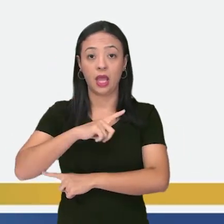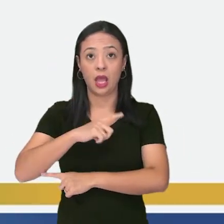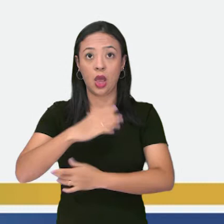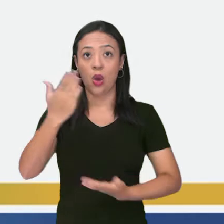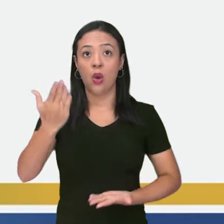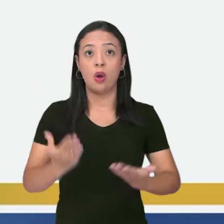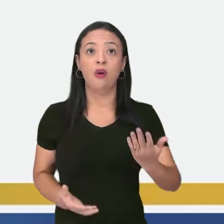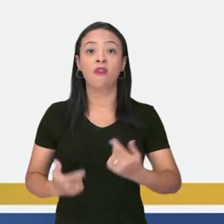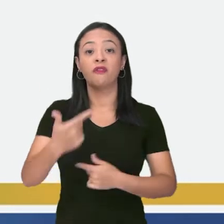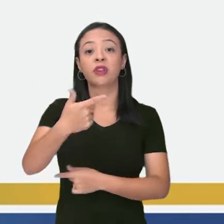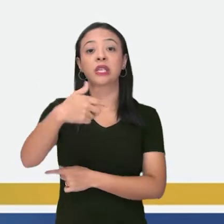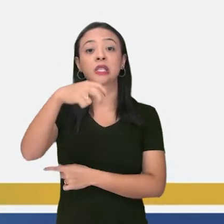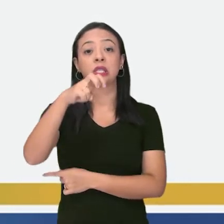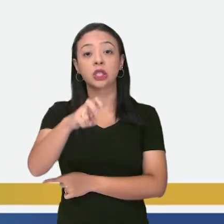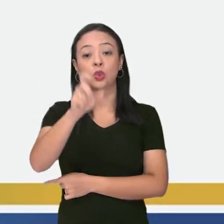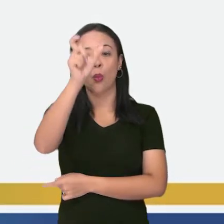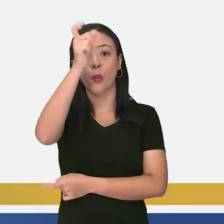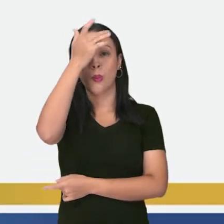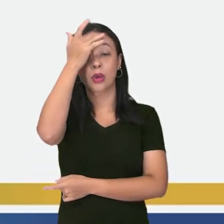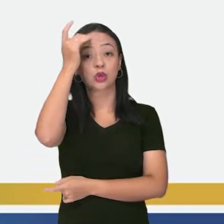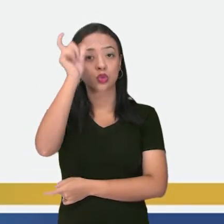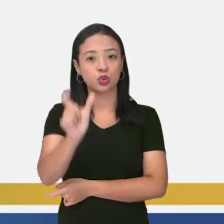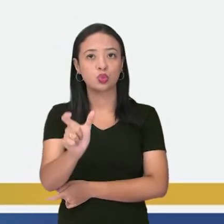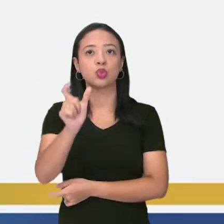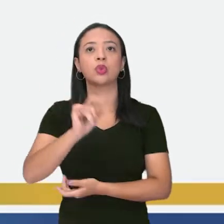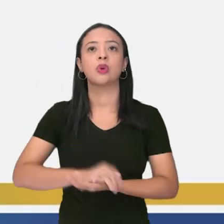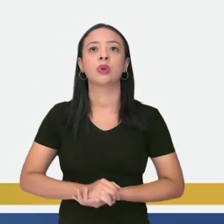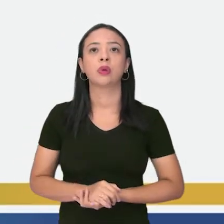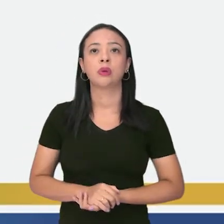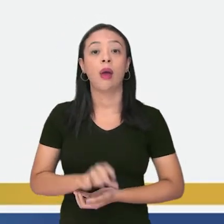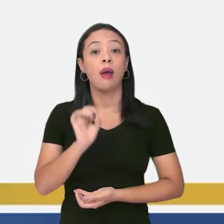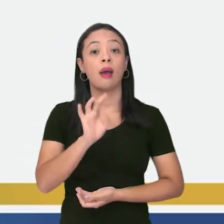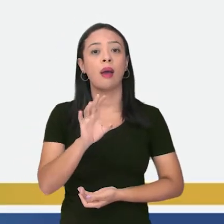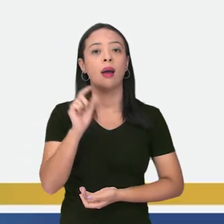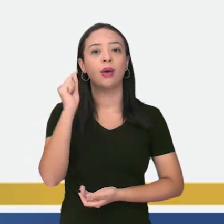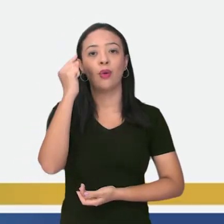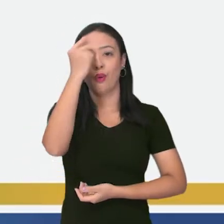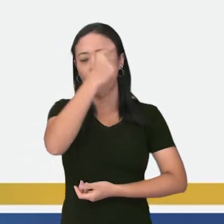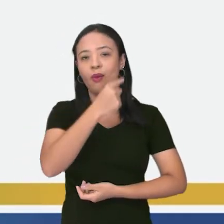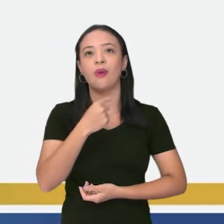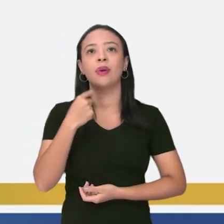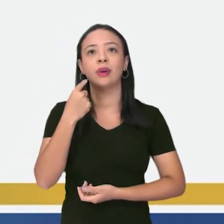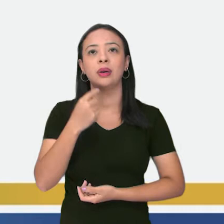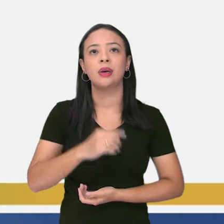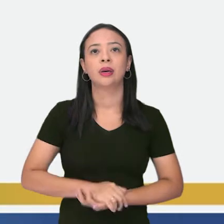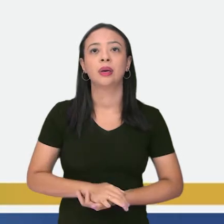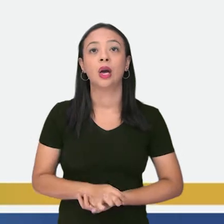atendimento de 25 pessoas, tá? Por hora. Então isso quer dizer que é